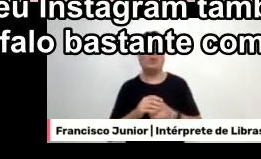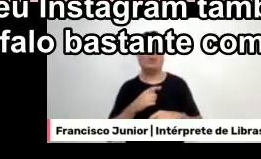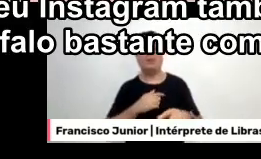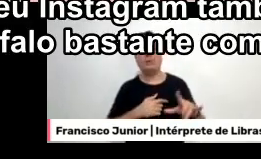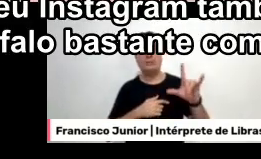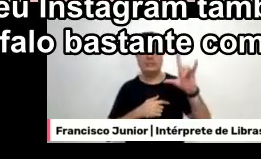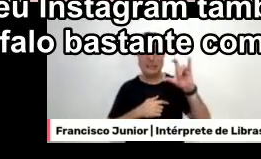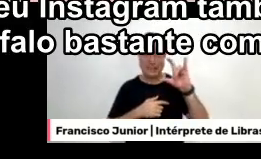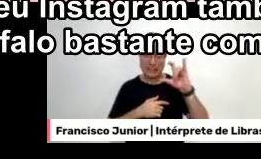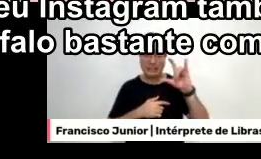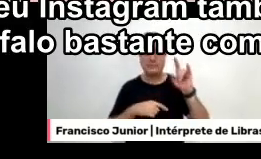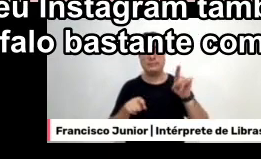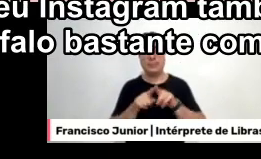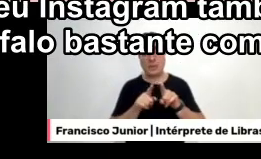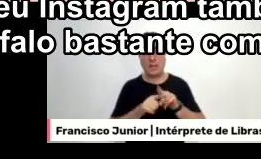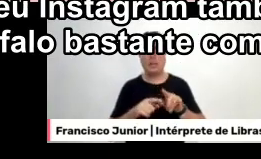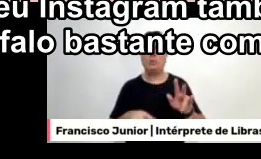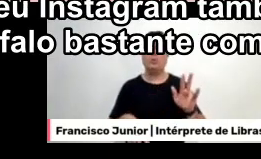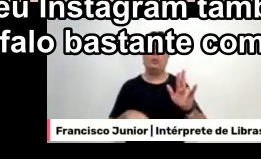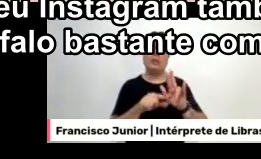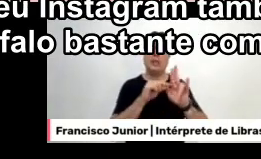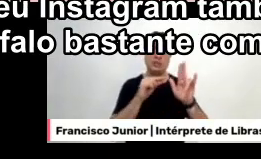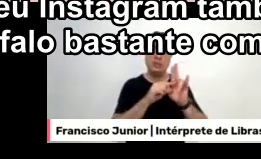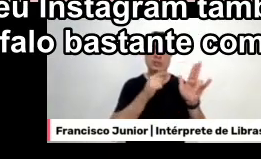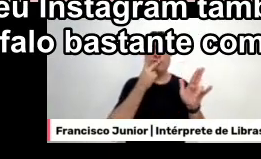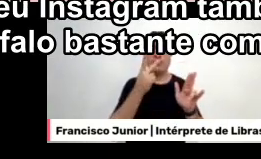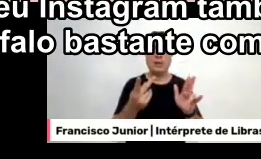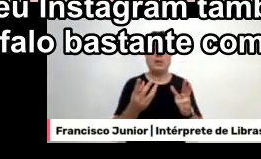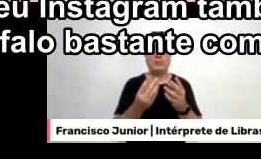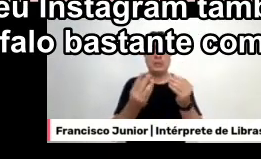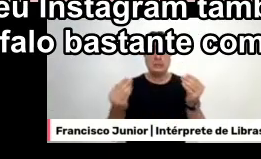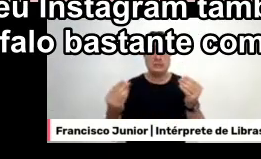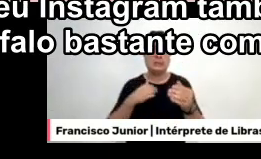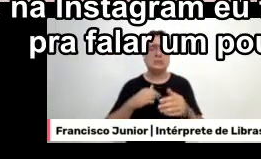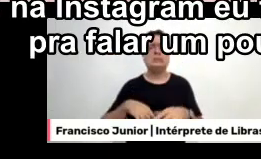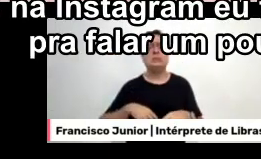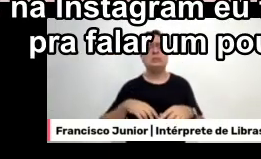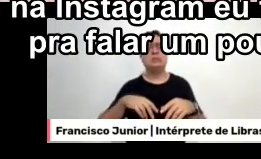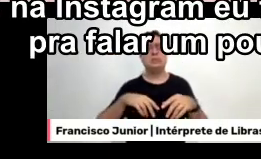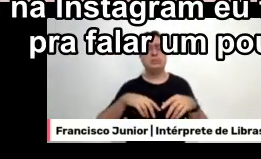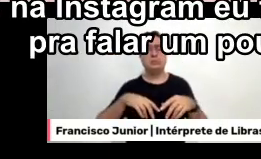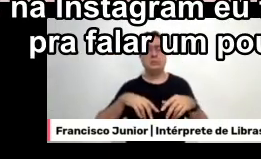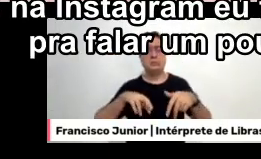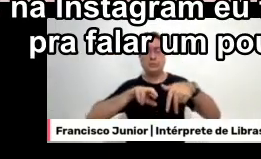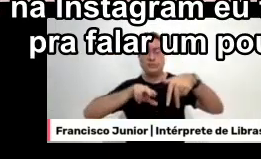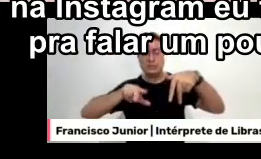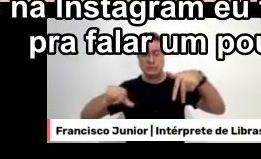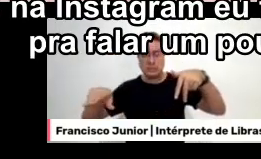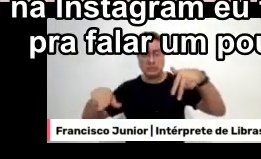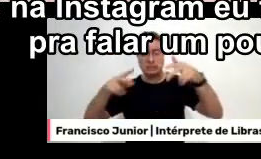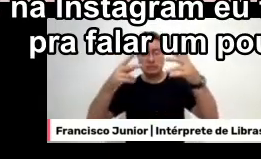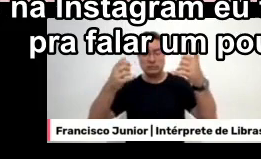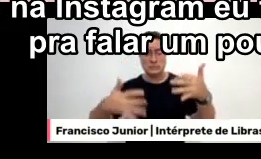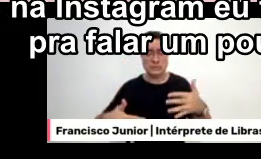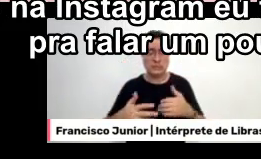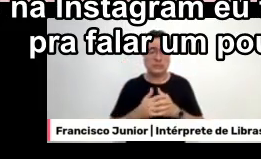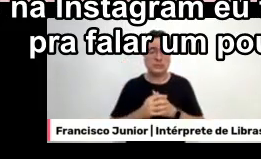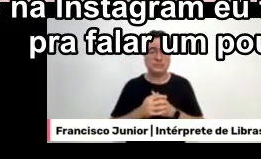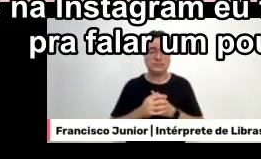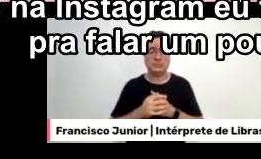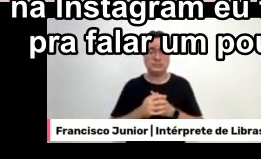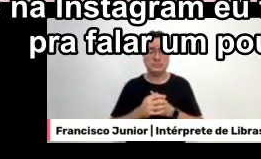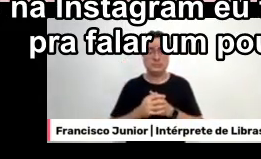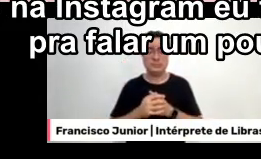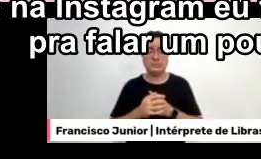Instagram também, lá no meu LinkedIn eu falo bastante com relação à diversidade. E